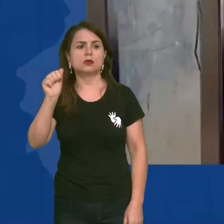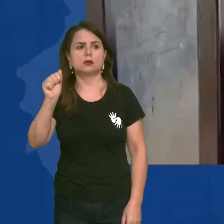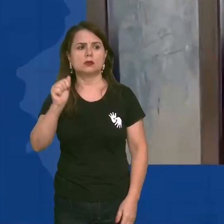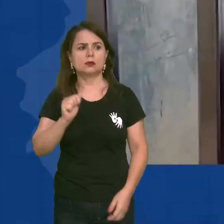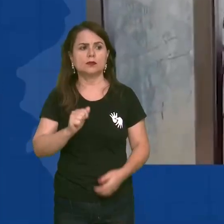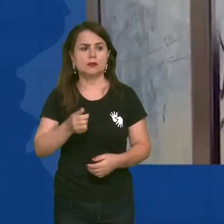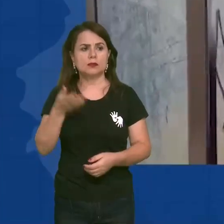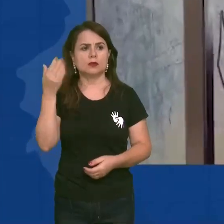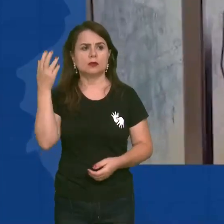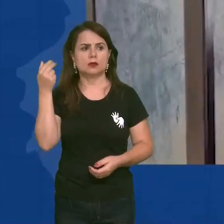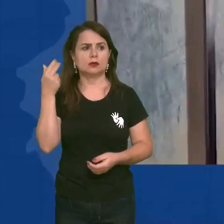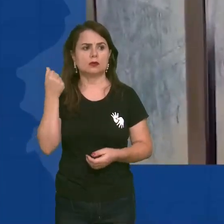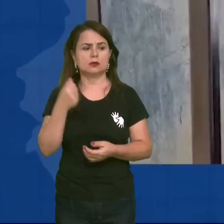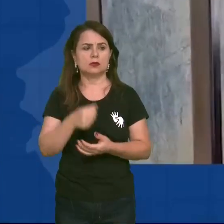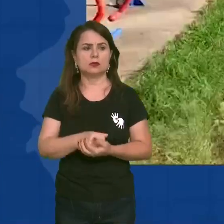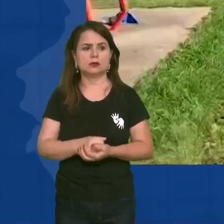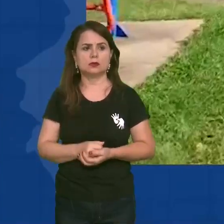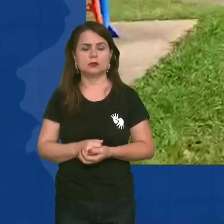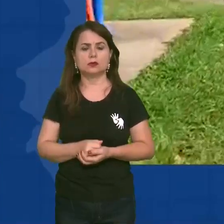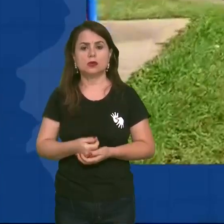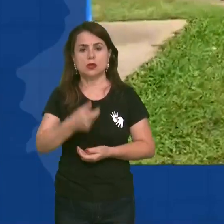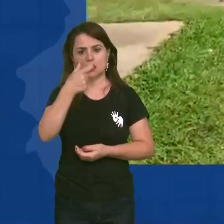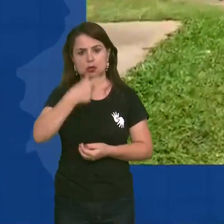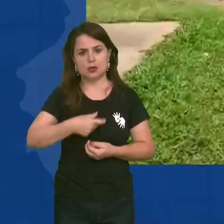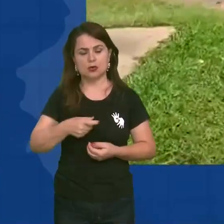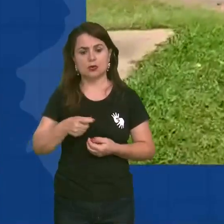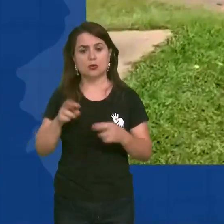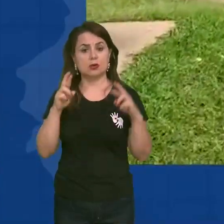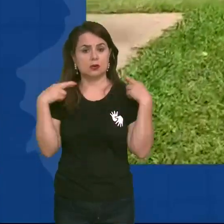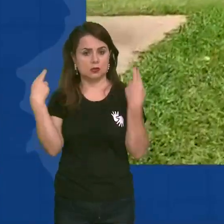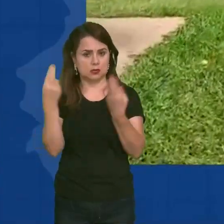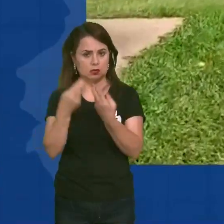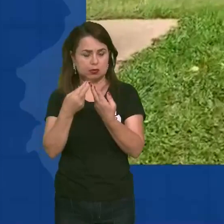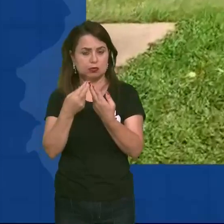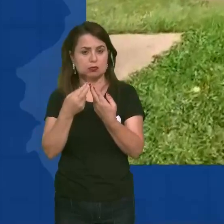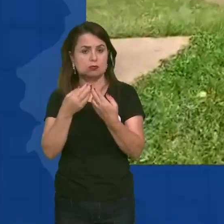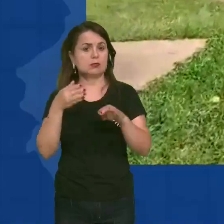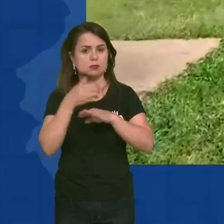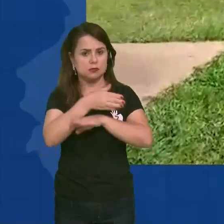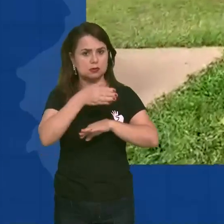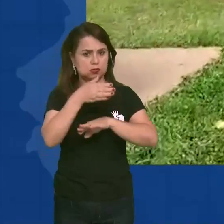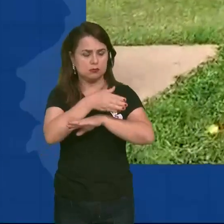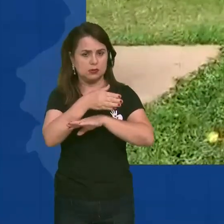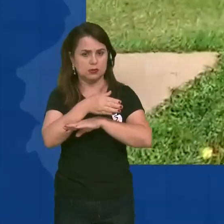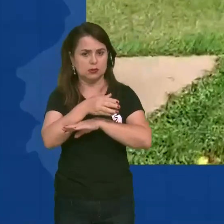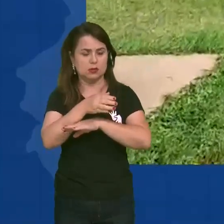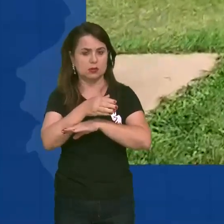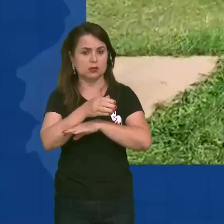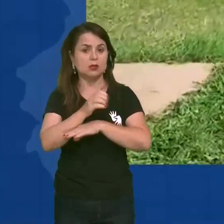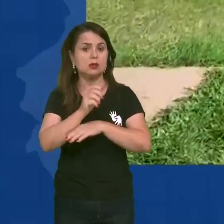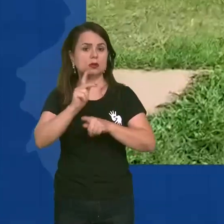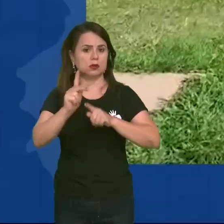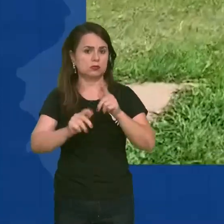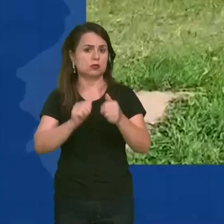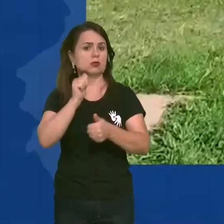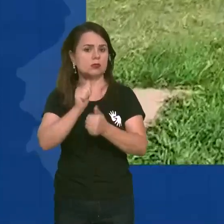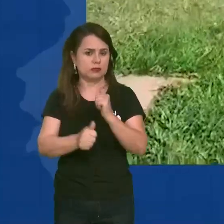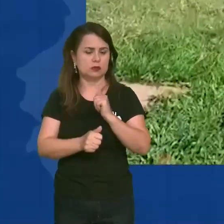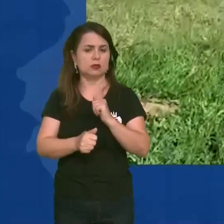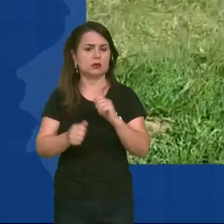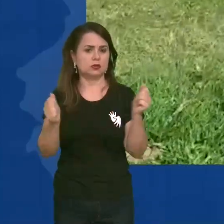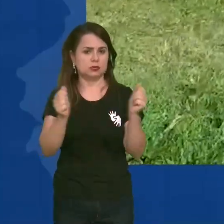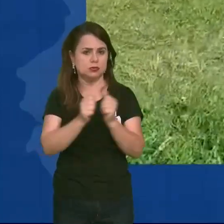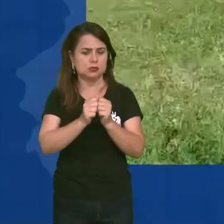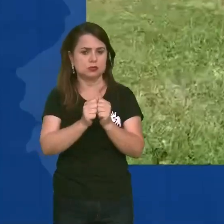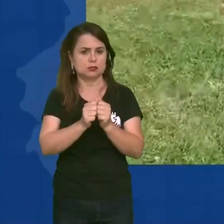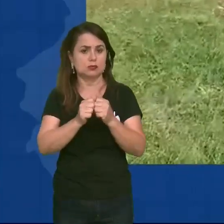de 2020 o Prefeito Municipal eu participei dessa reunião junto com os atletas técnicos e